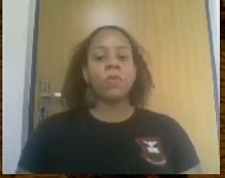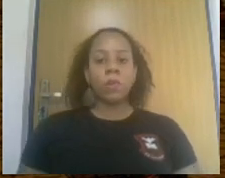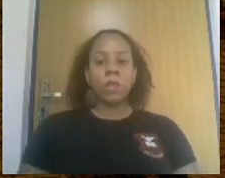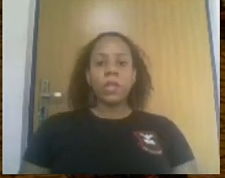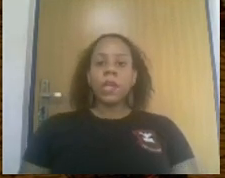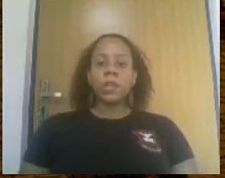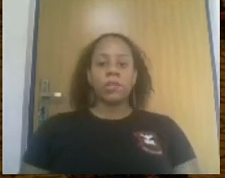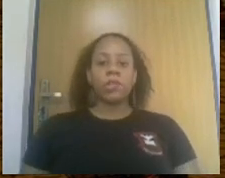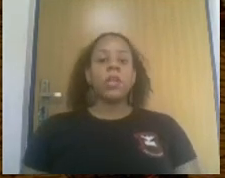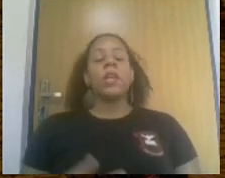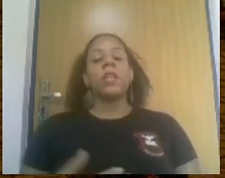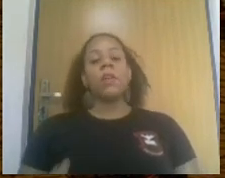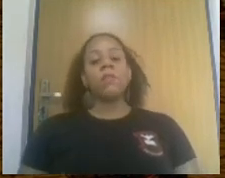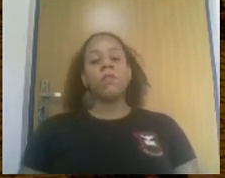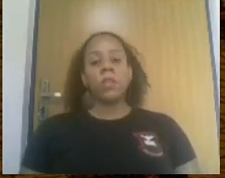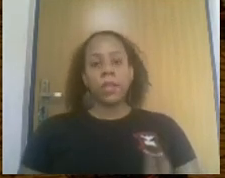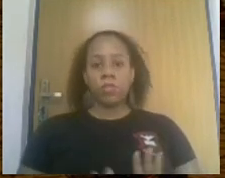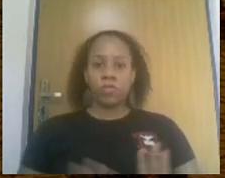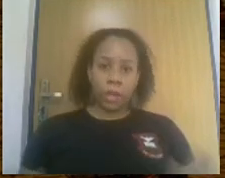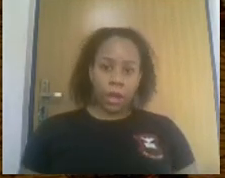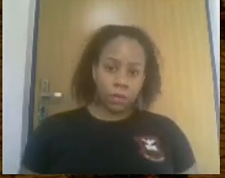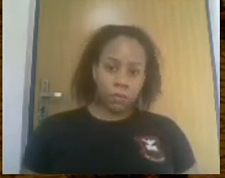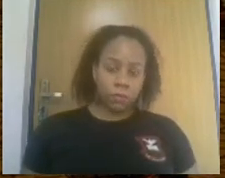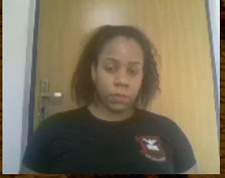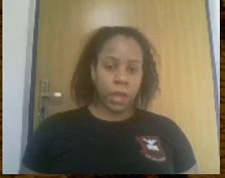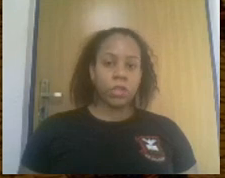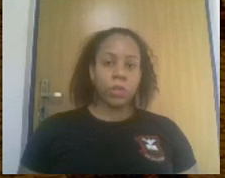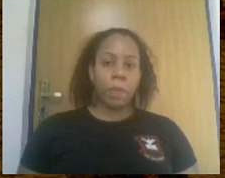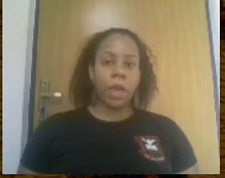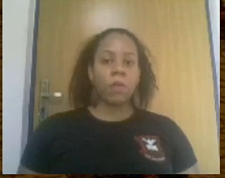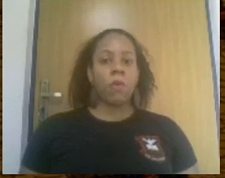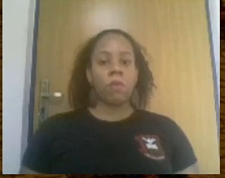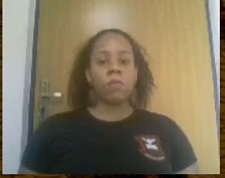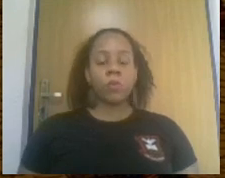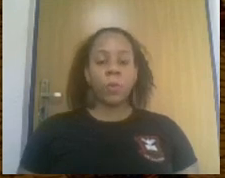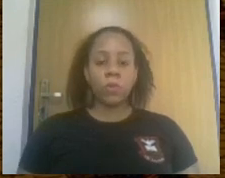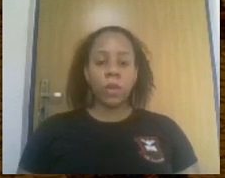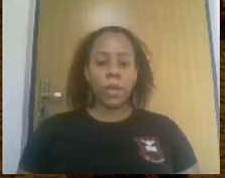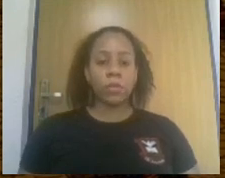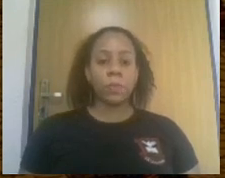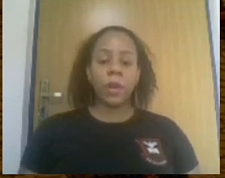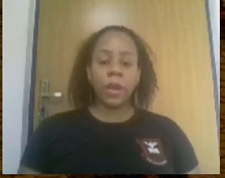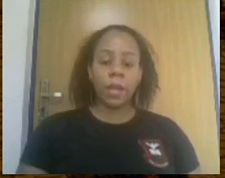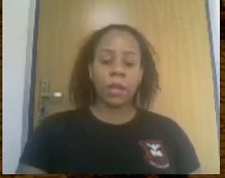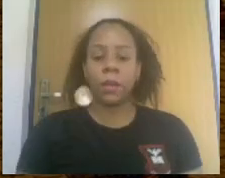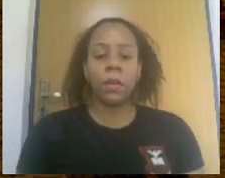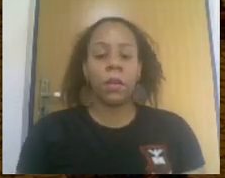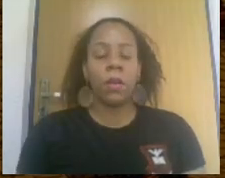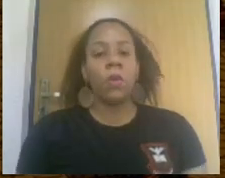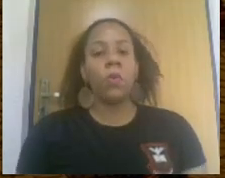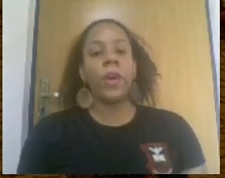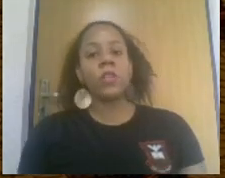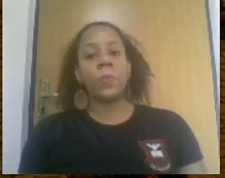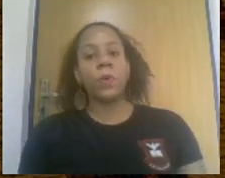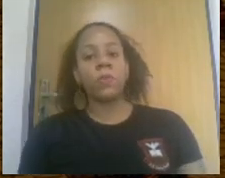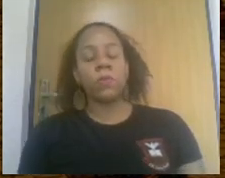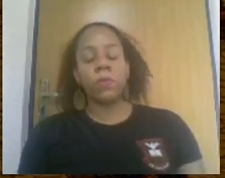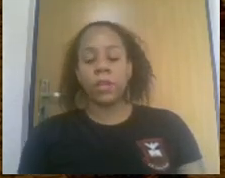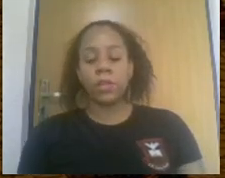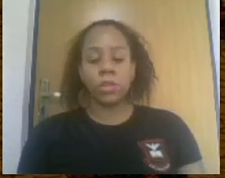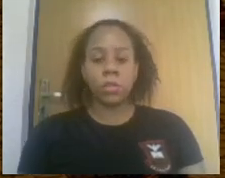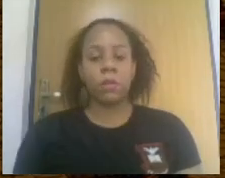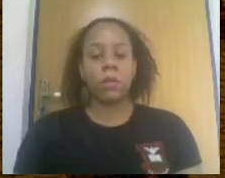paz com os holandeses. Então, os holandeses ficaram, de bem com os portugueses. Porém, o rei